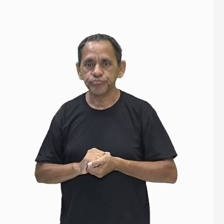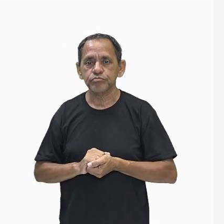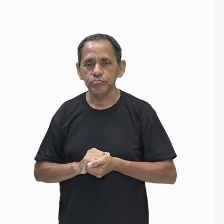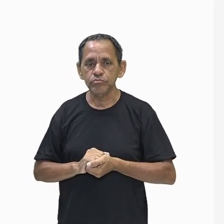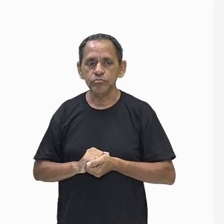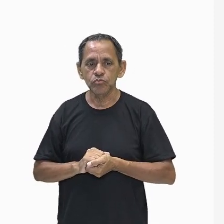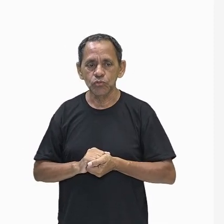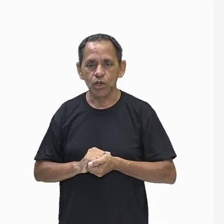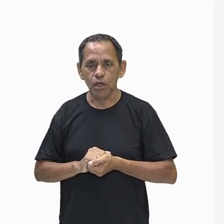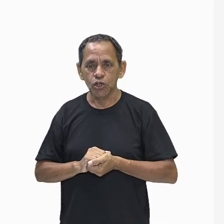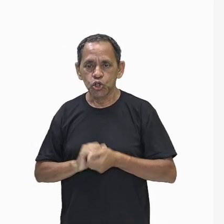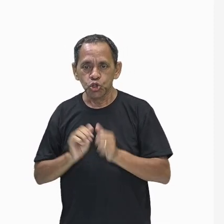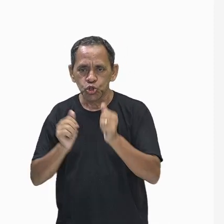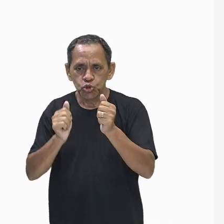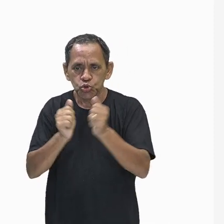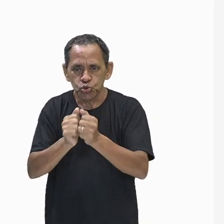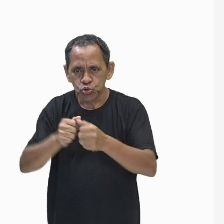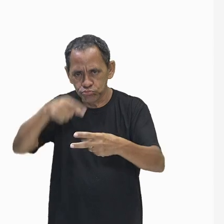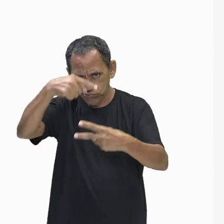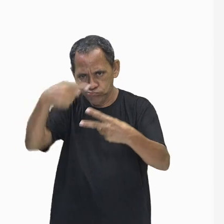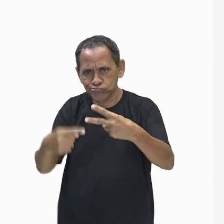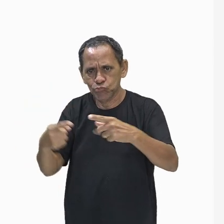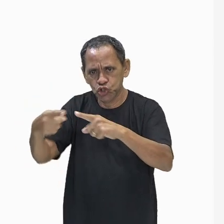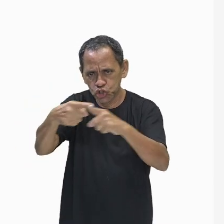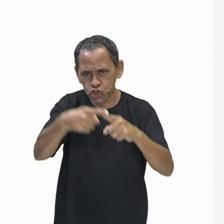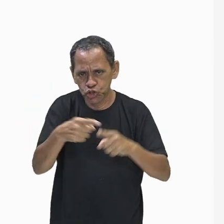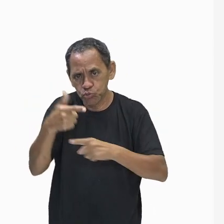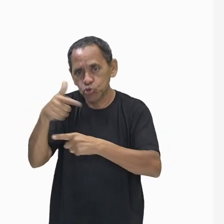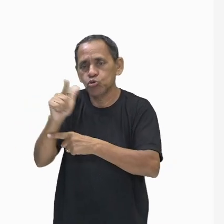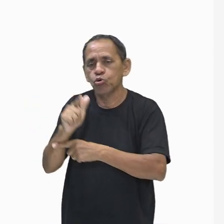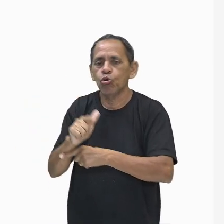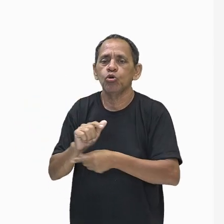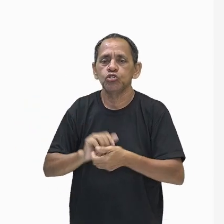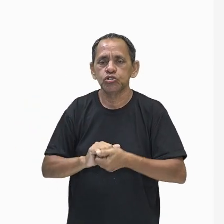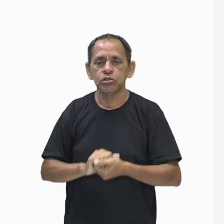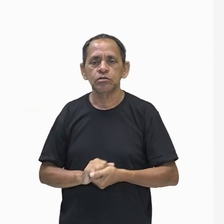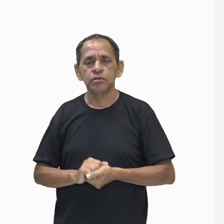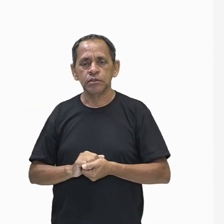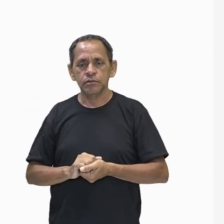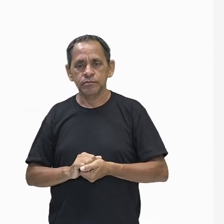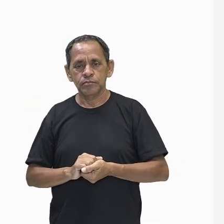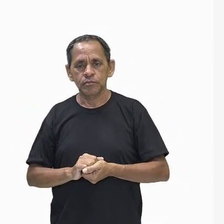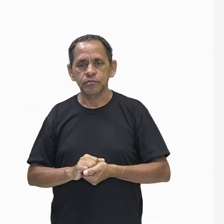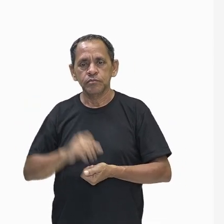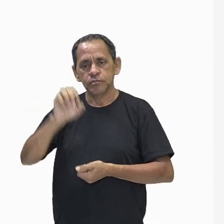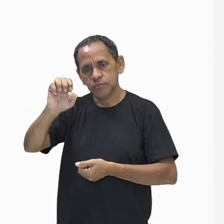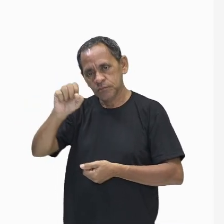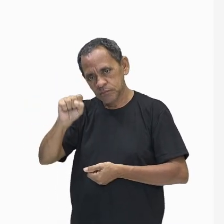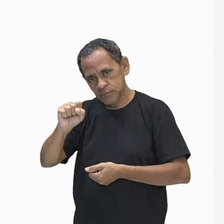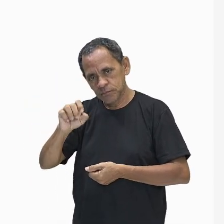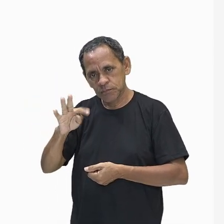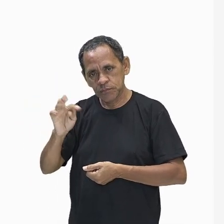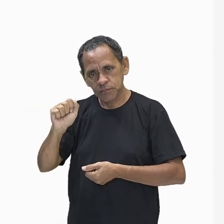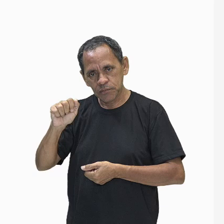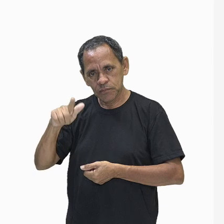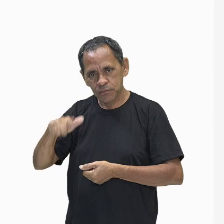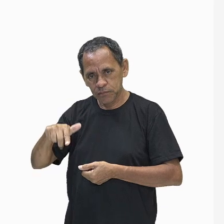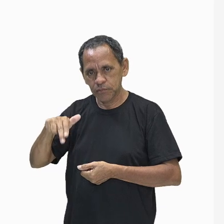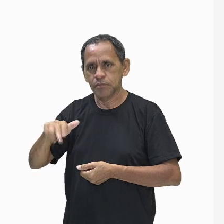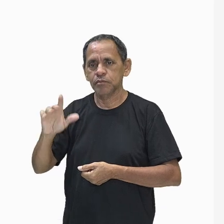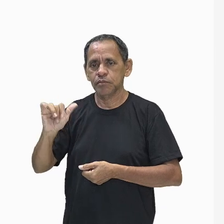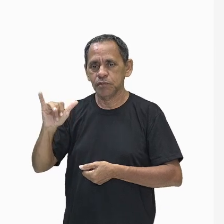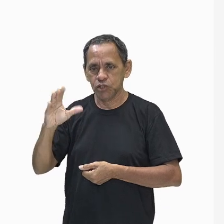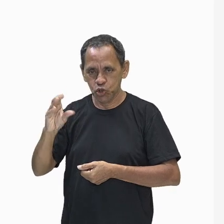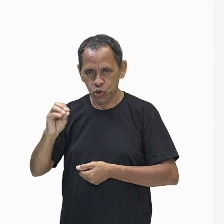E, finalmente, aprendeu-se a usar o ferro. A partir desse momento, os utensílios eles deixam de ser